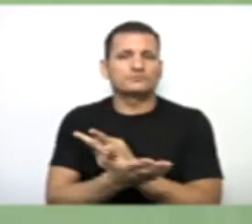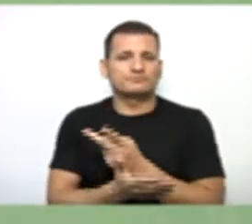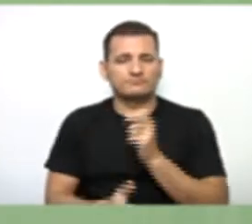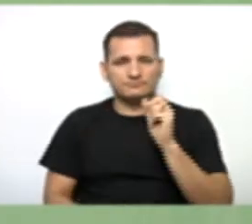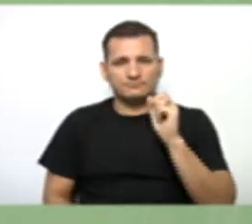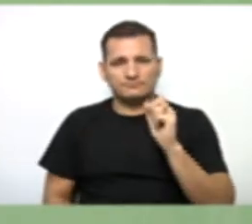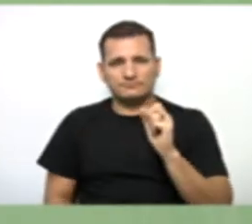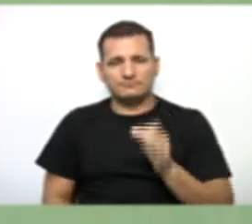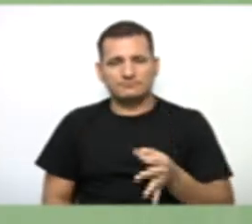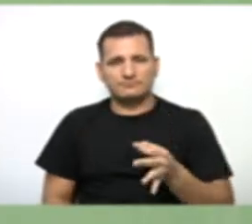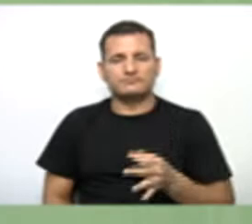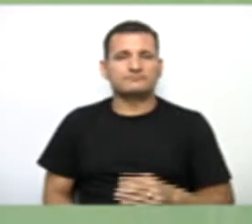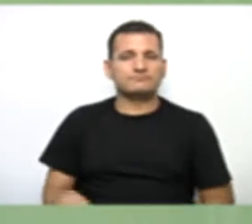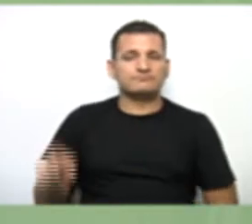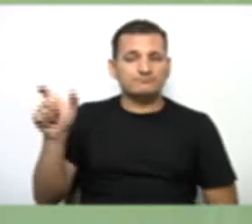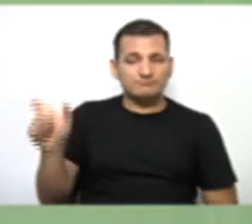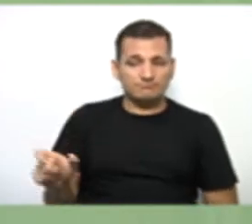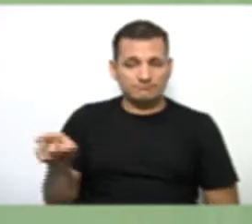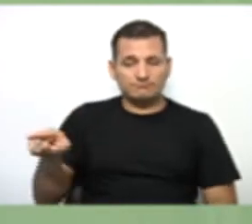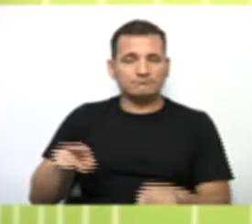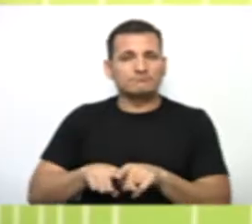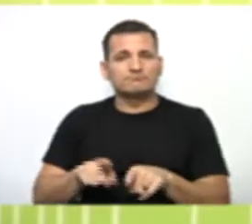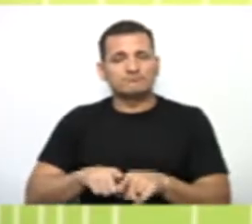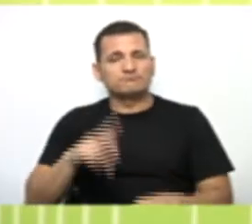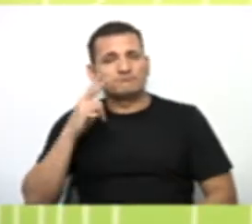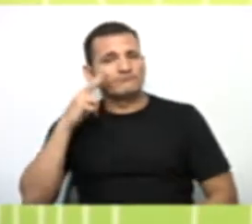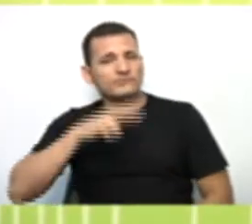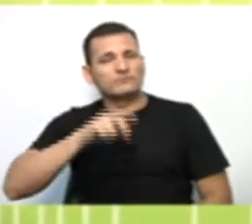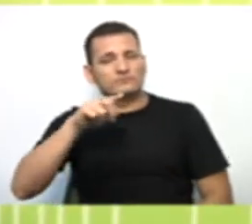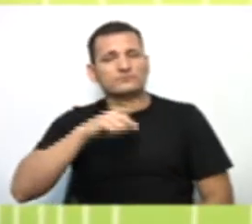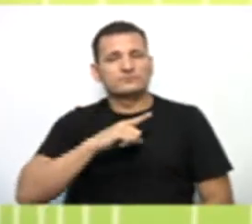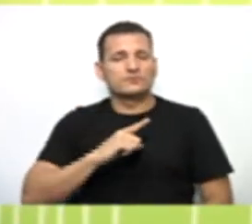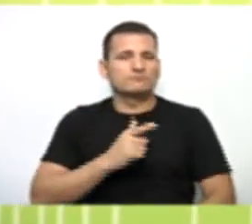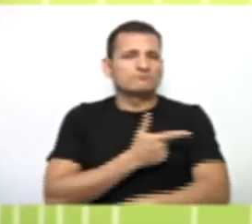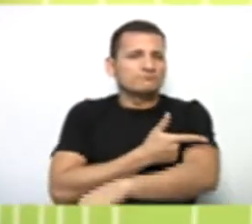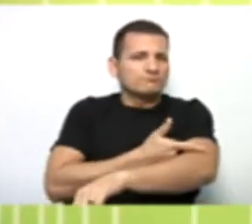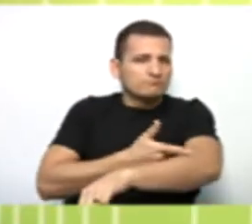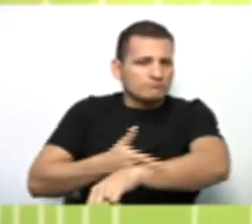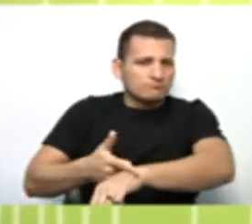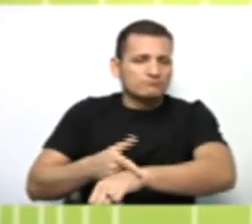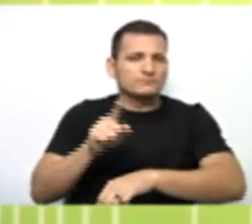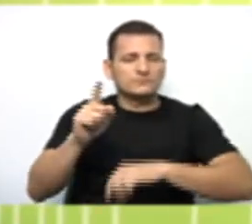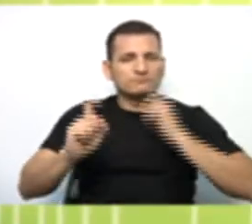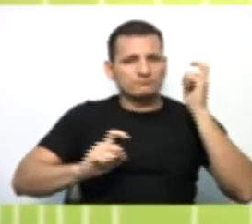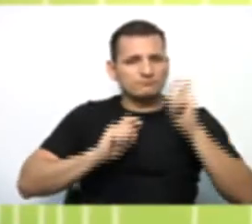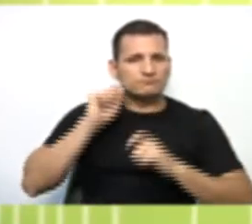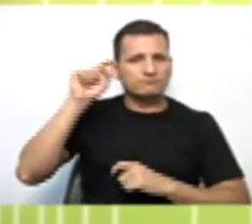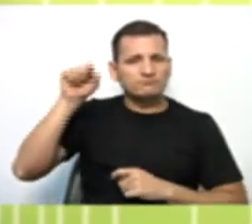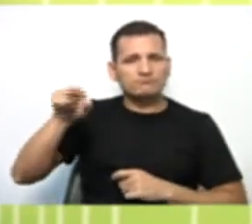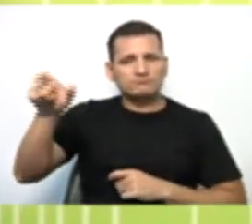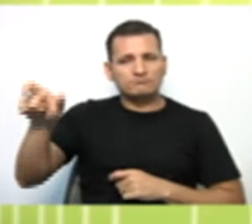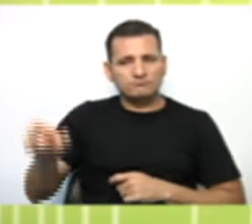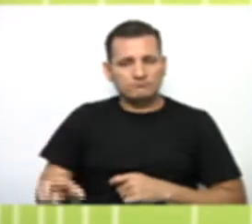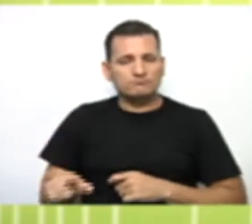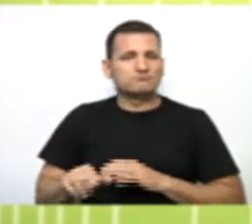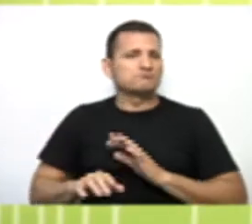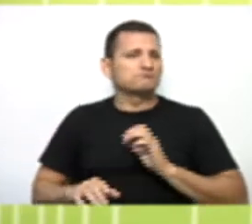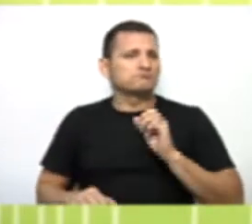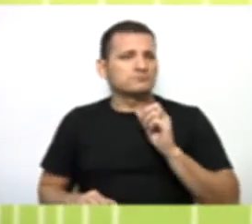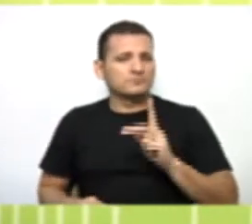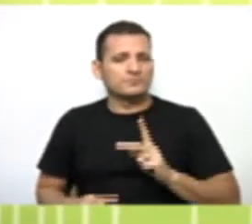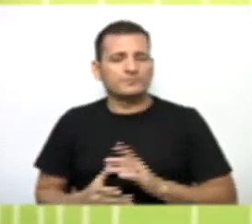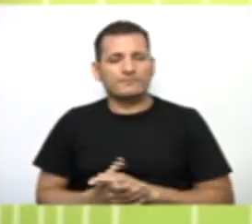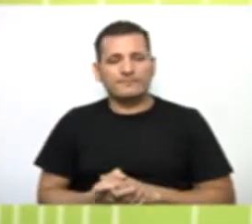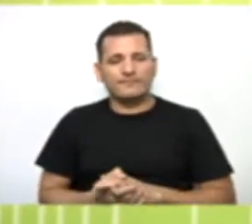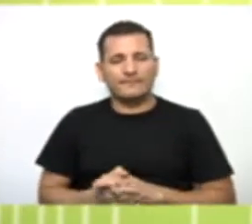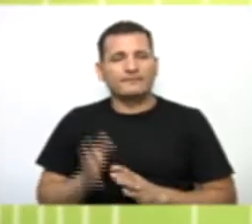bom? Inclusive, a outra parte vai verificar que você tem educação, não é? Que você se preocupa com ela. Puxa vida, isso foi, sabe o quê